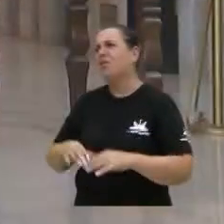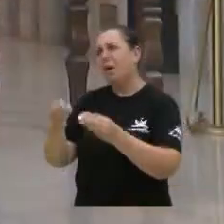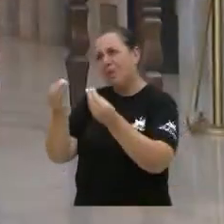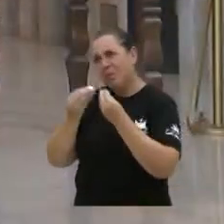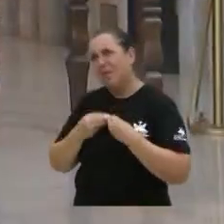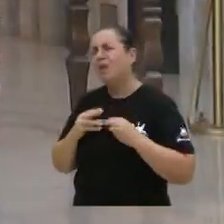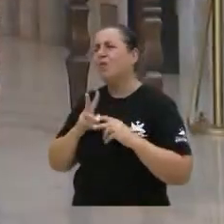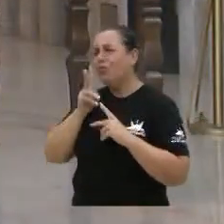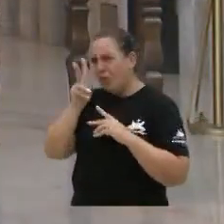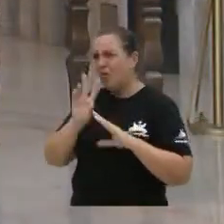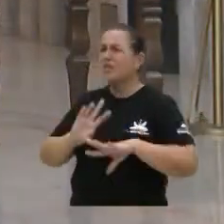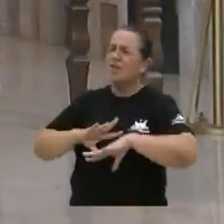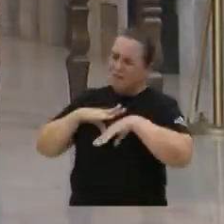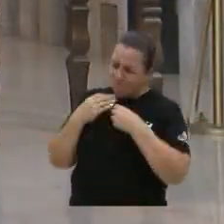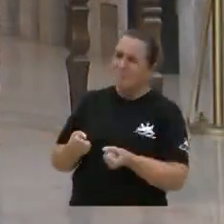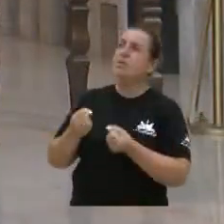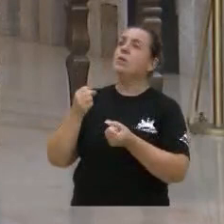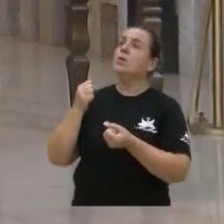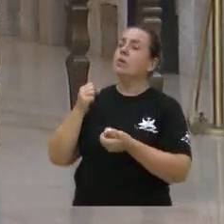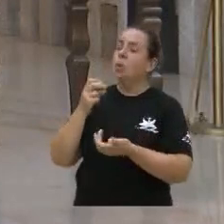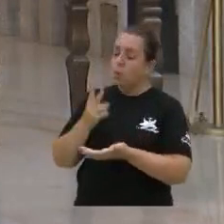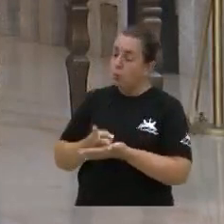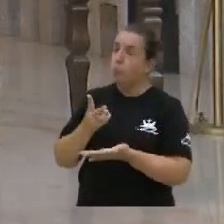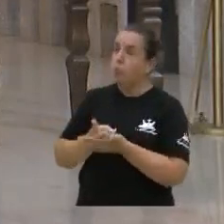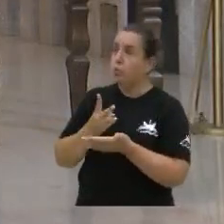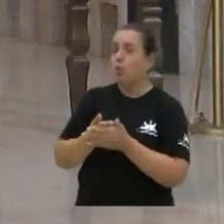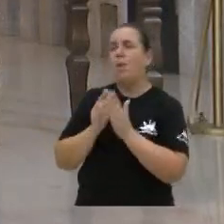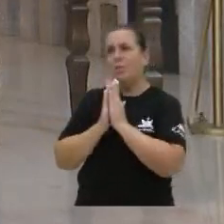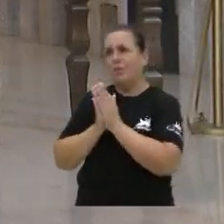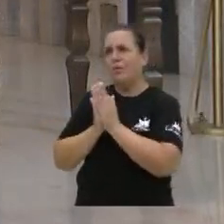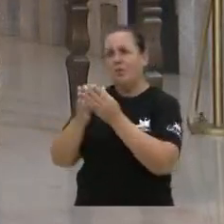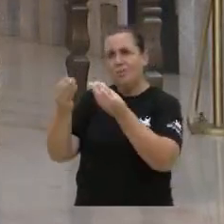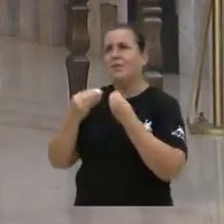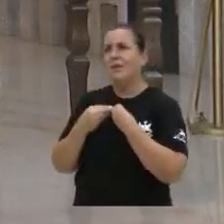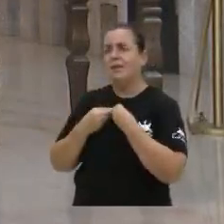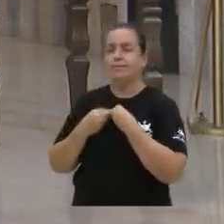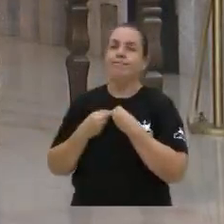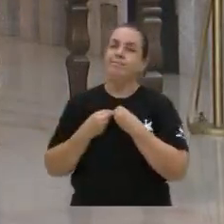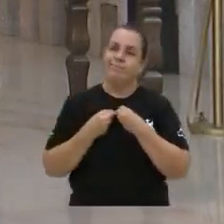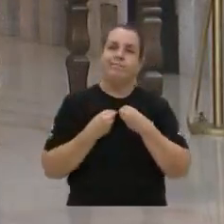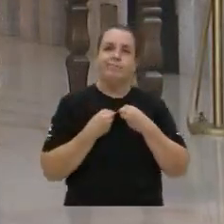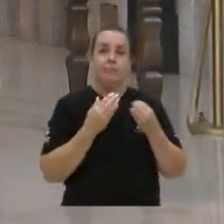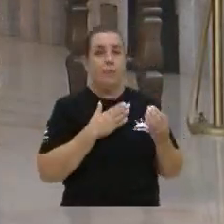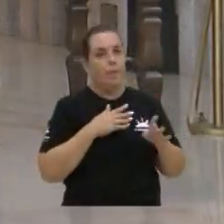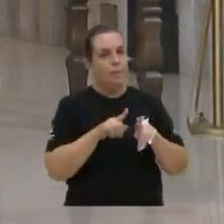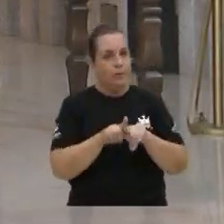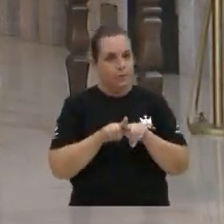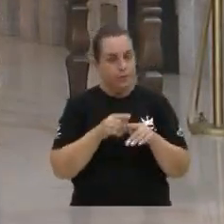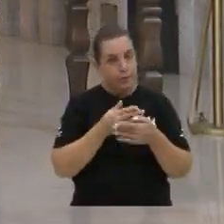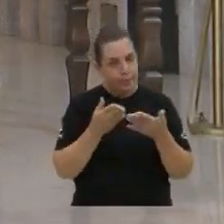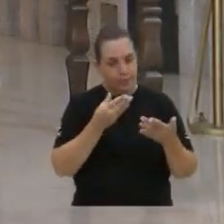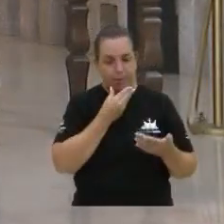perseverança e coragem. Meus irmãos, digo que nunca se